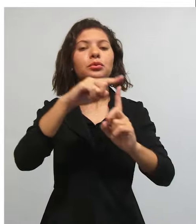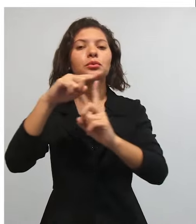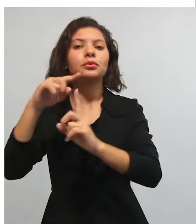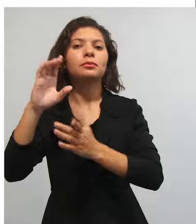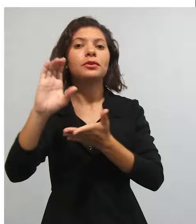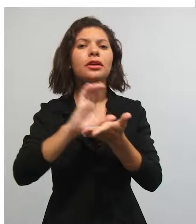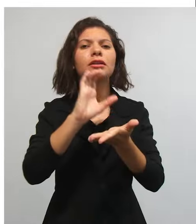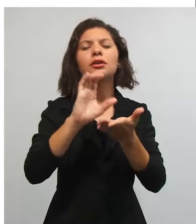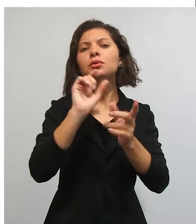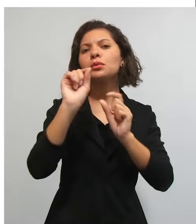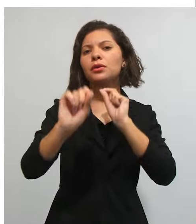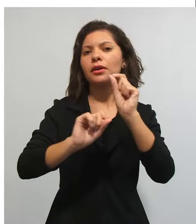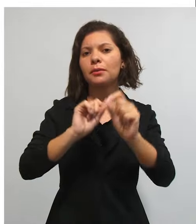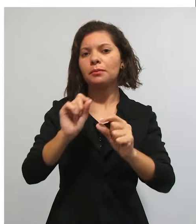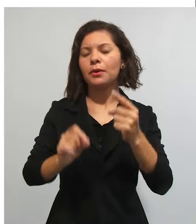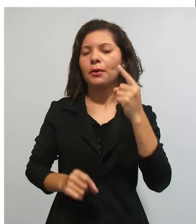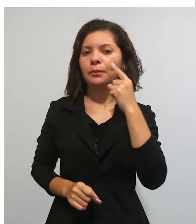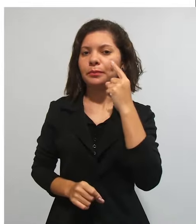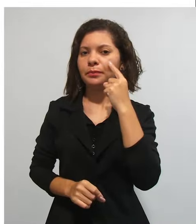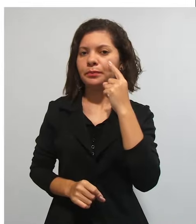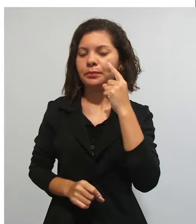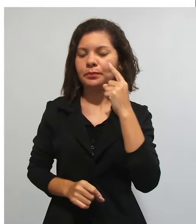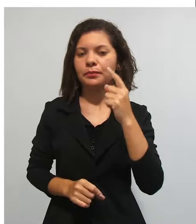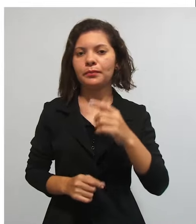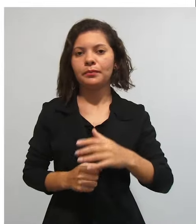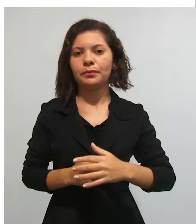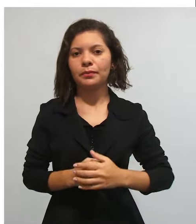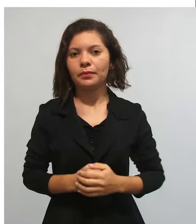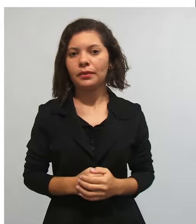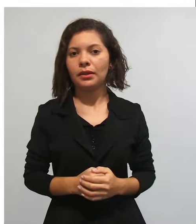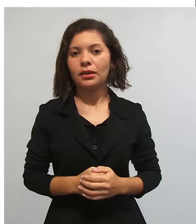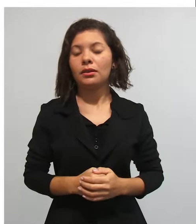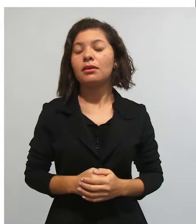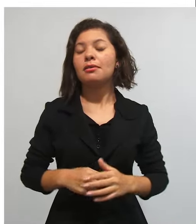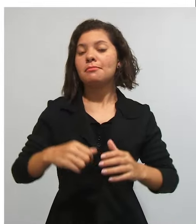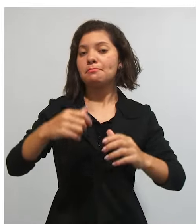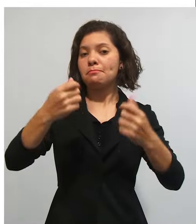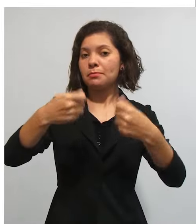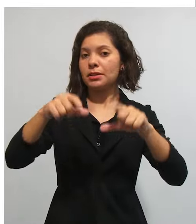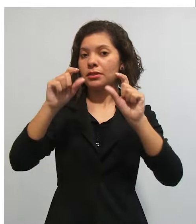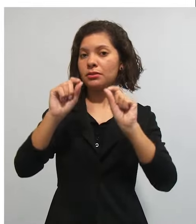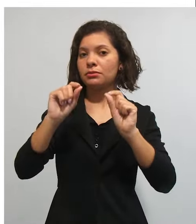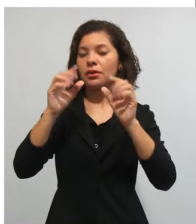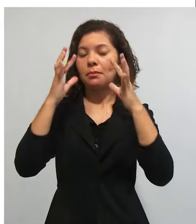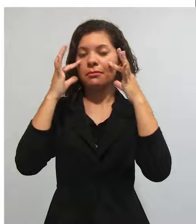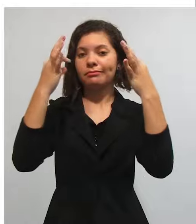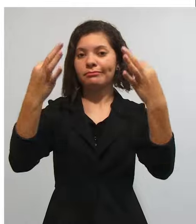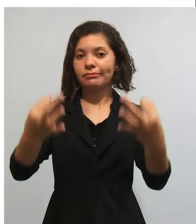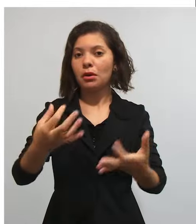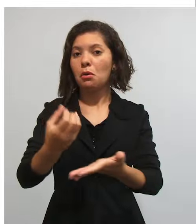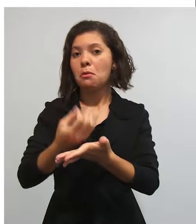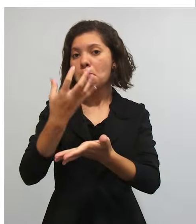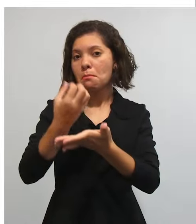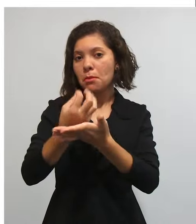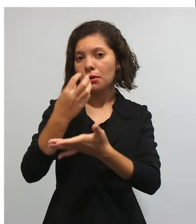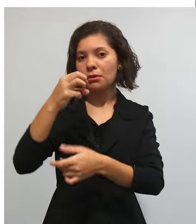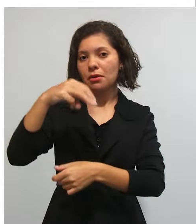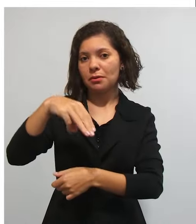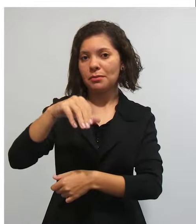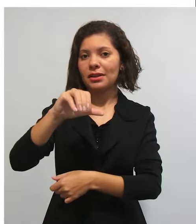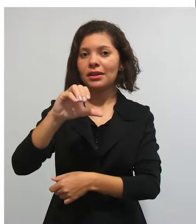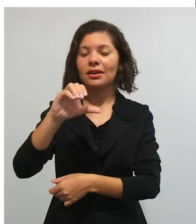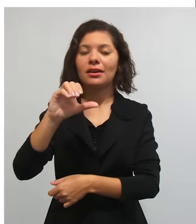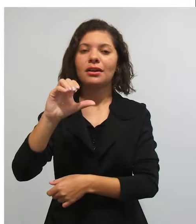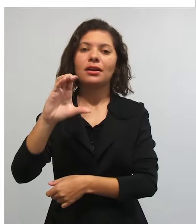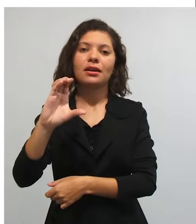Então, a gente tem, conforme, sempre seguindo aqui o MCASP, conforme o MCASP não teve de... Por que eu